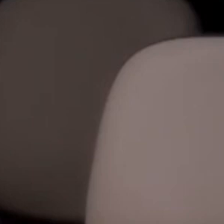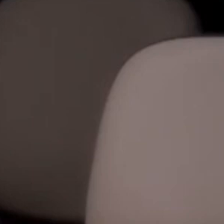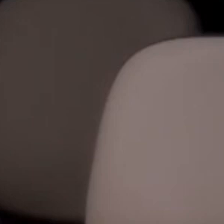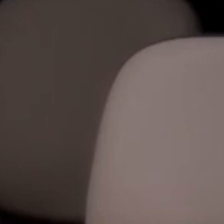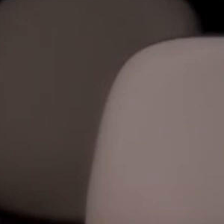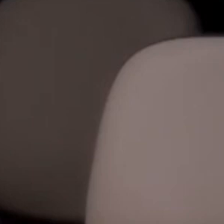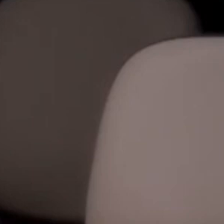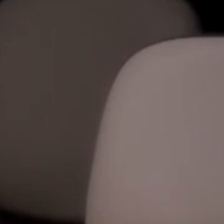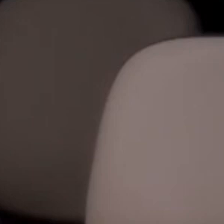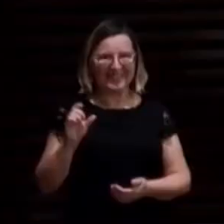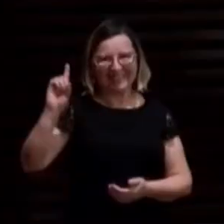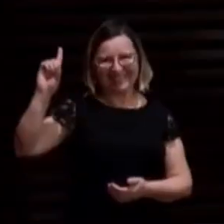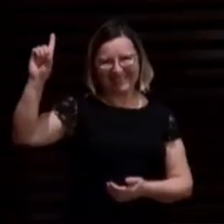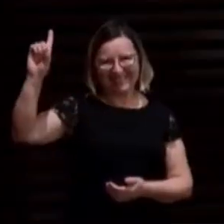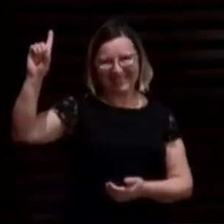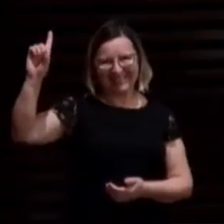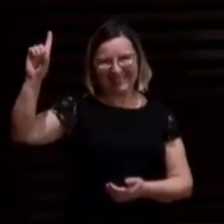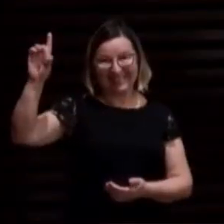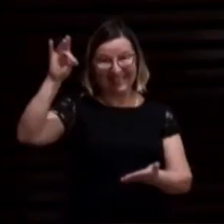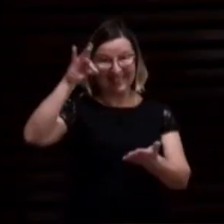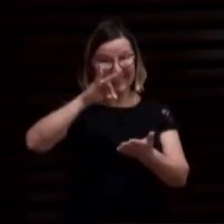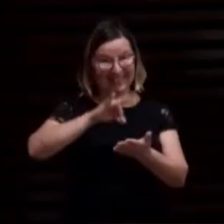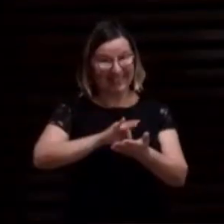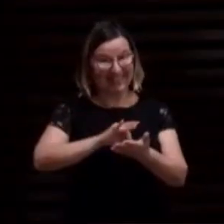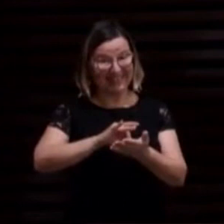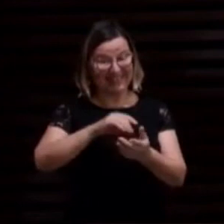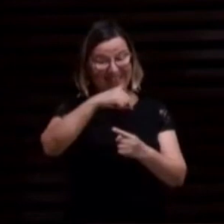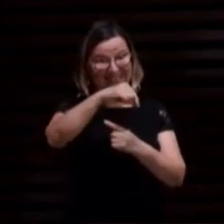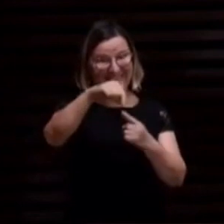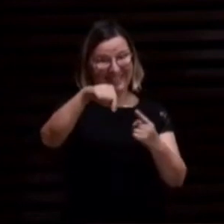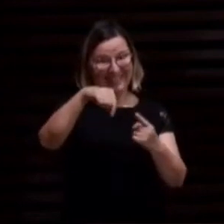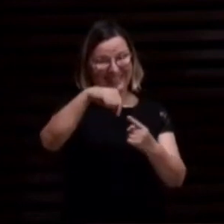A palavra de Deus é uma realidade sagrada.